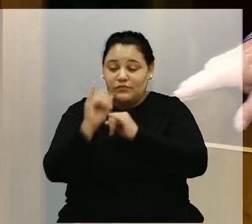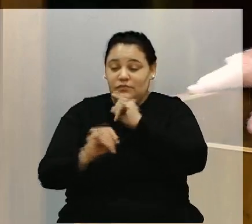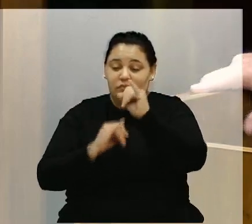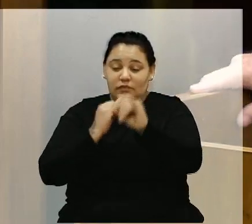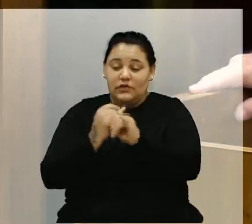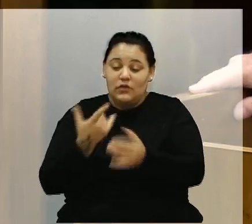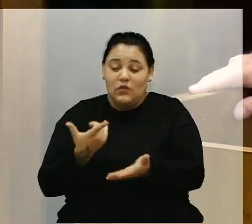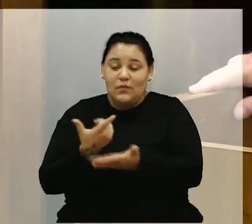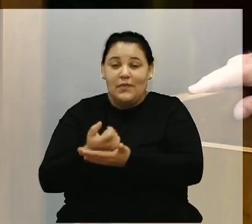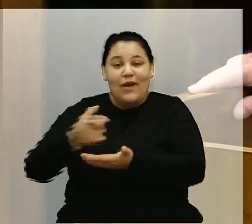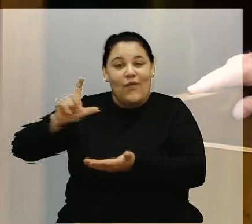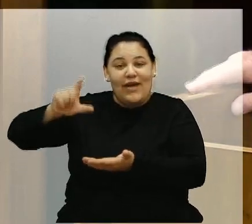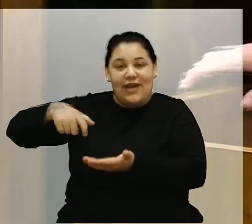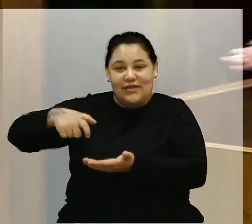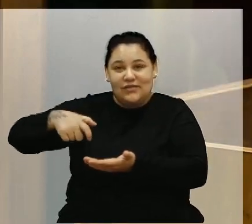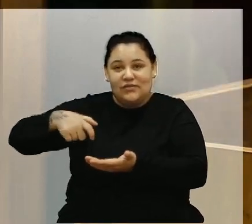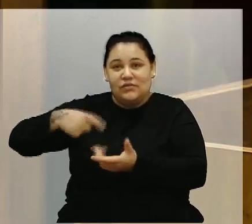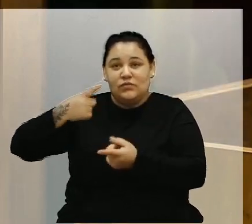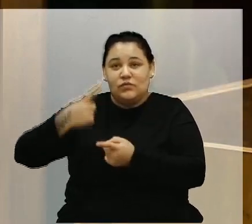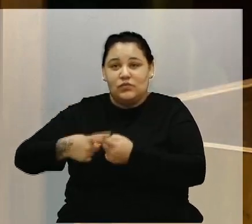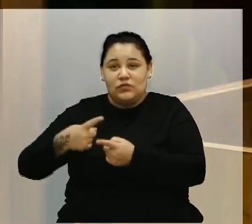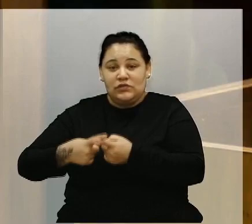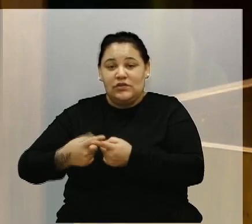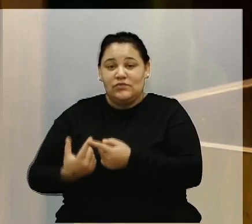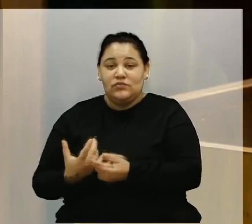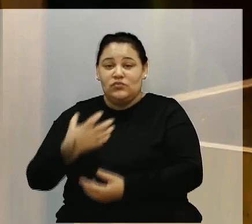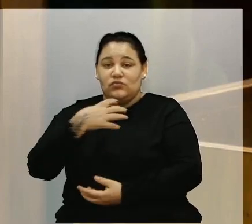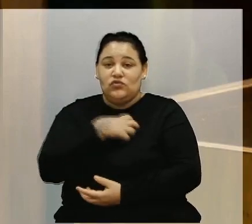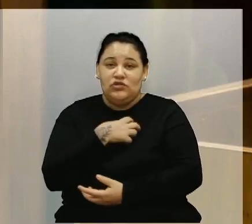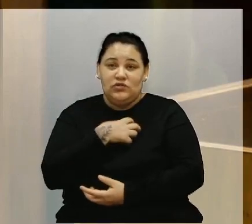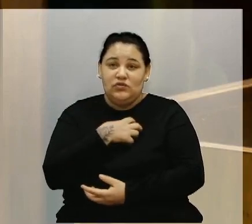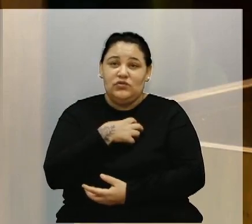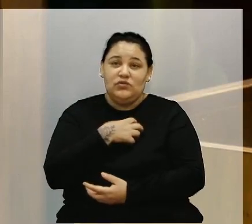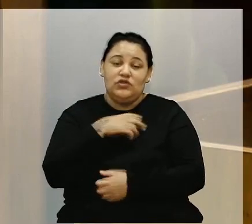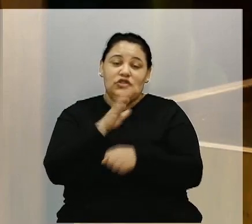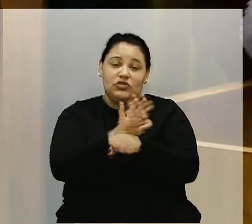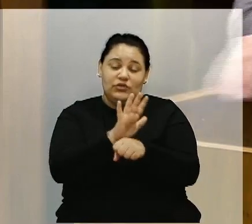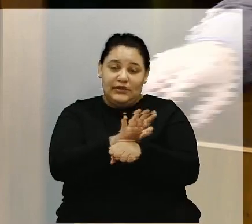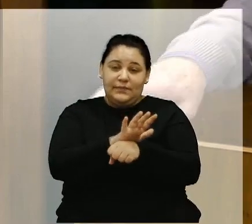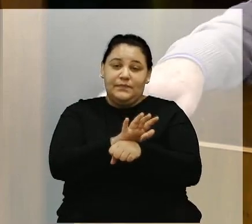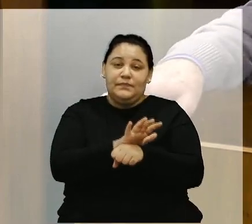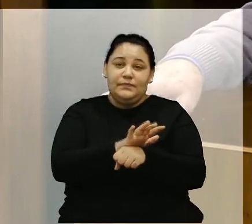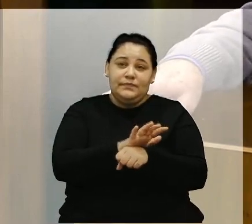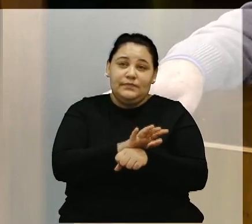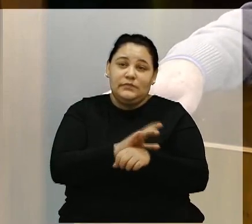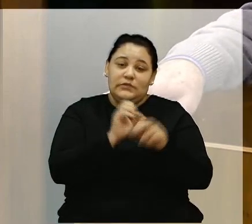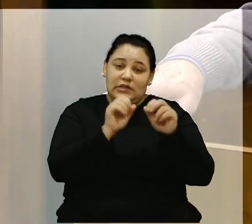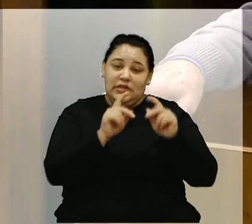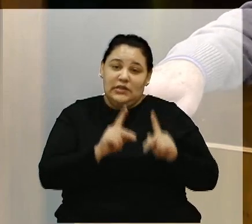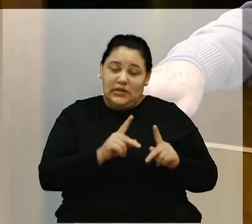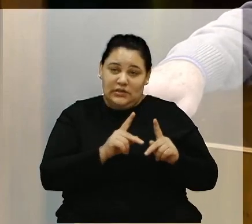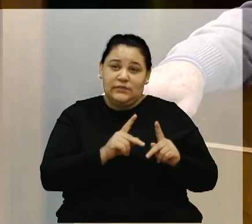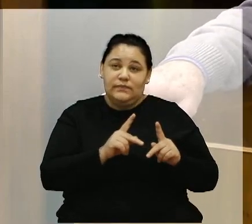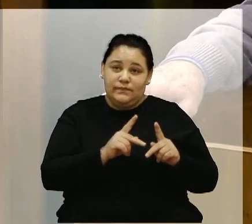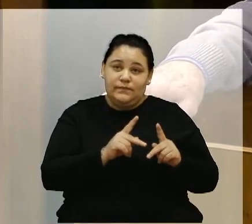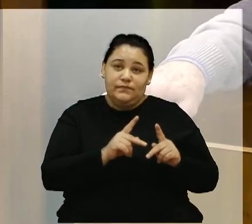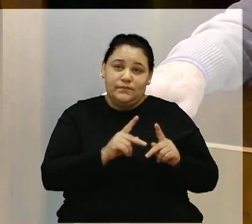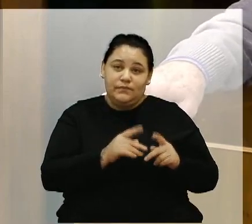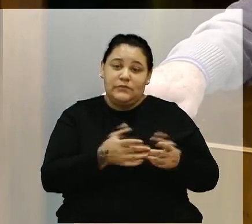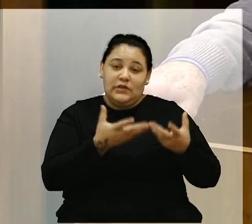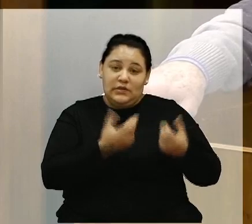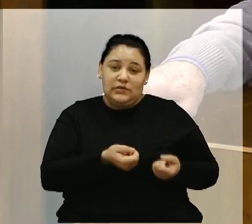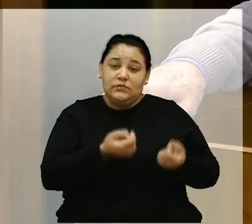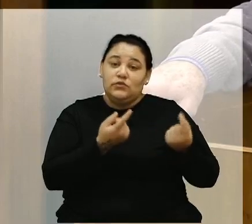seu ingresso, porque é uma das formas de nós ajudarmos. E quem vai receber o